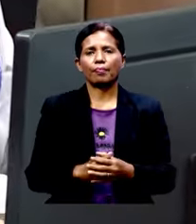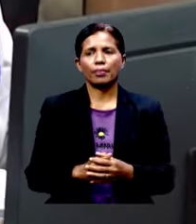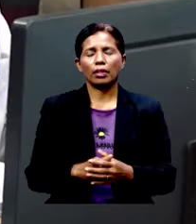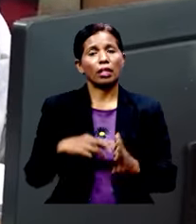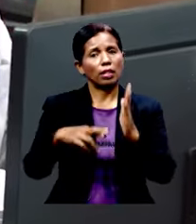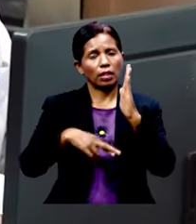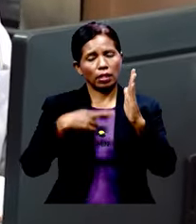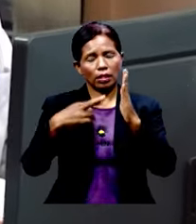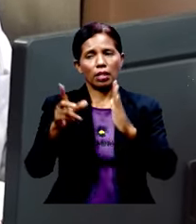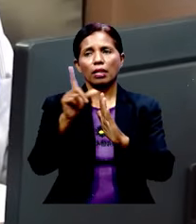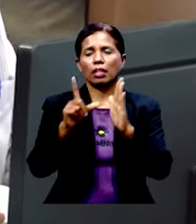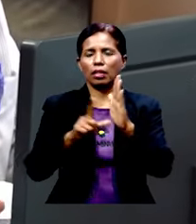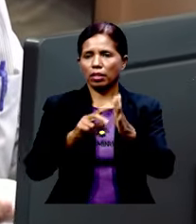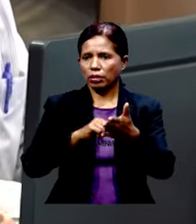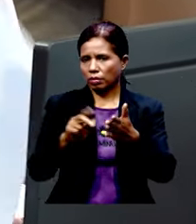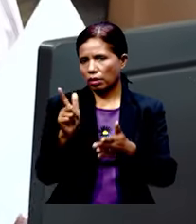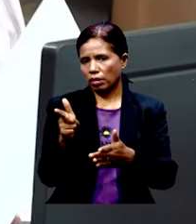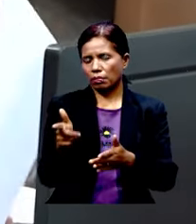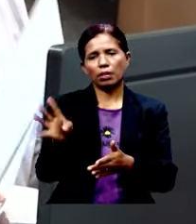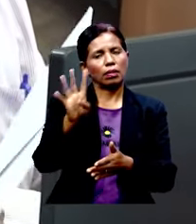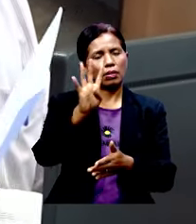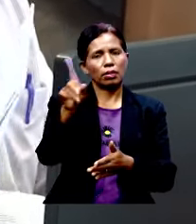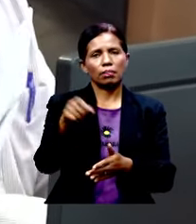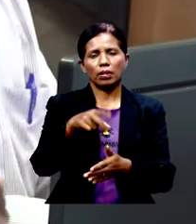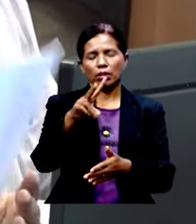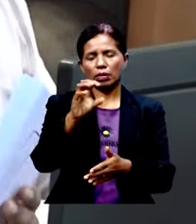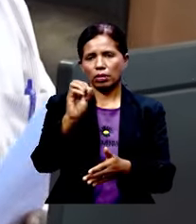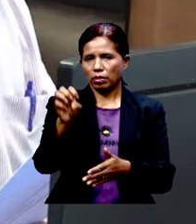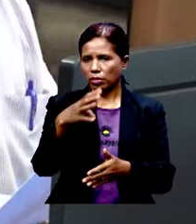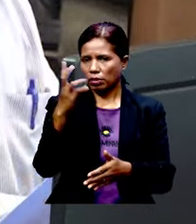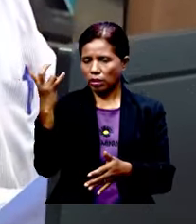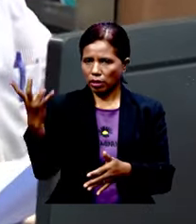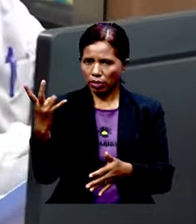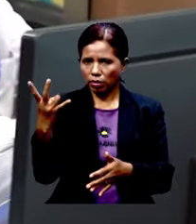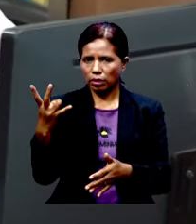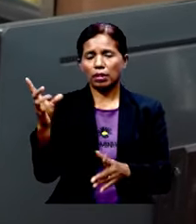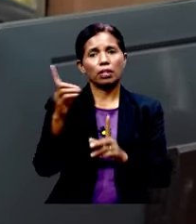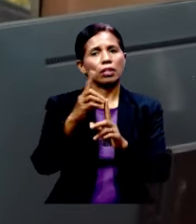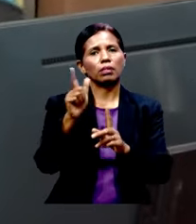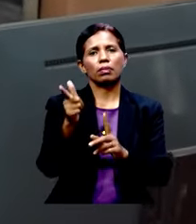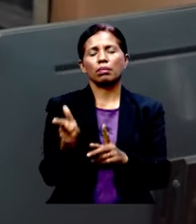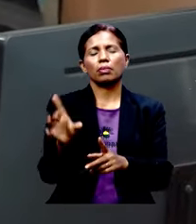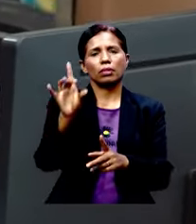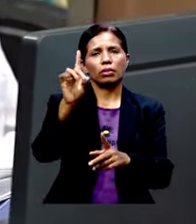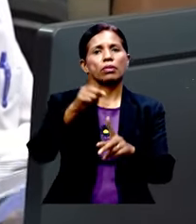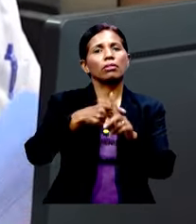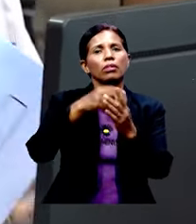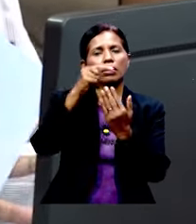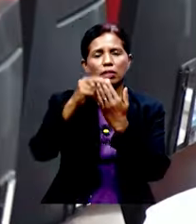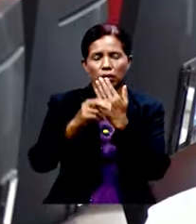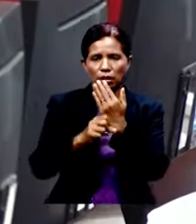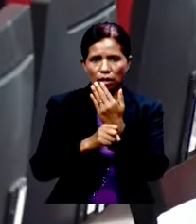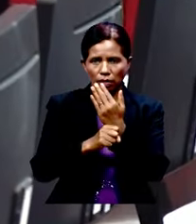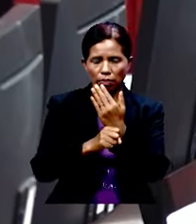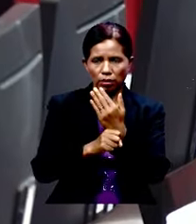nebe maiusse decreto-lei número tolo nulo resenhat, barra rihon ruasa nulo resenhitu, e aloron grua nulo resenhitu fulan setembro,